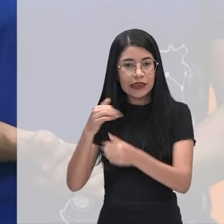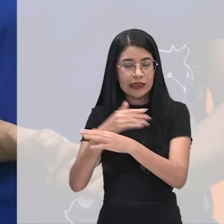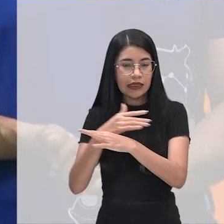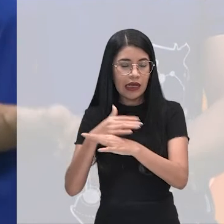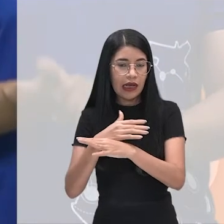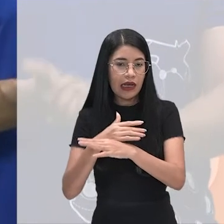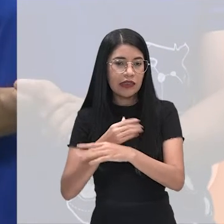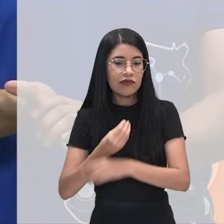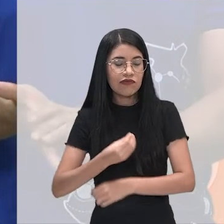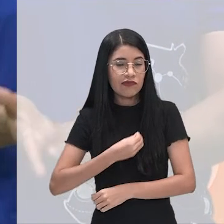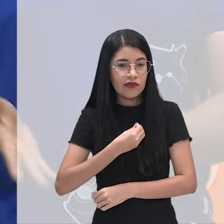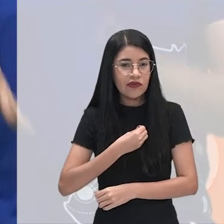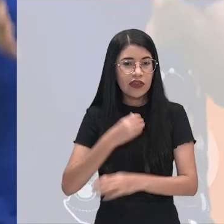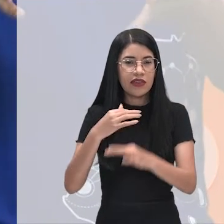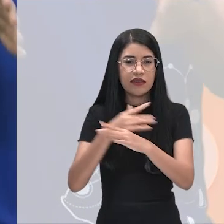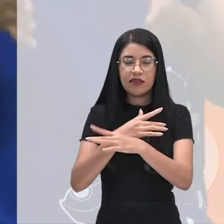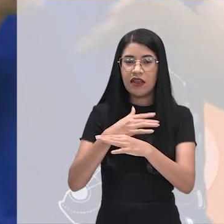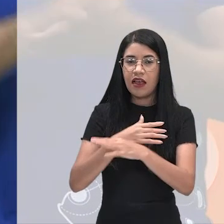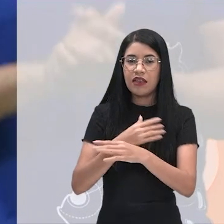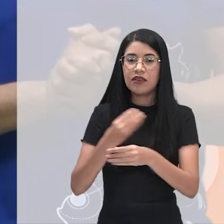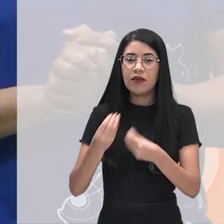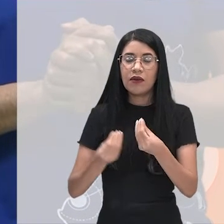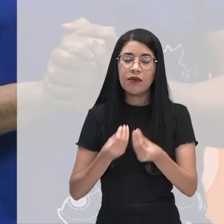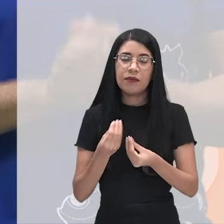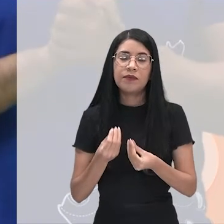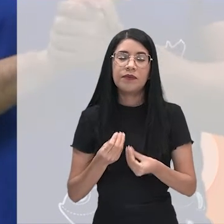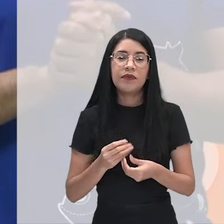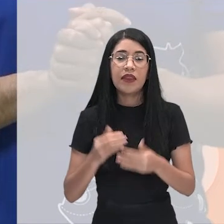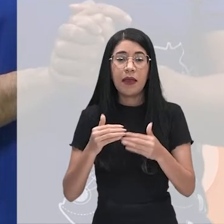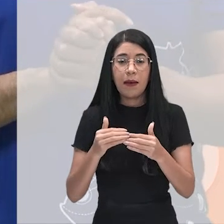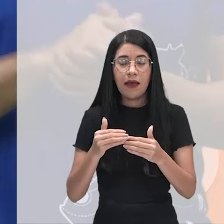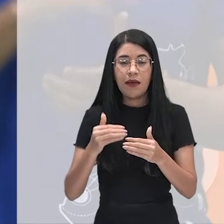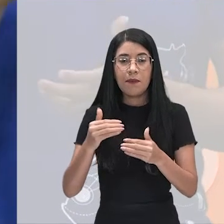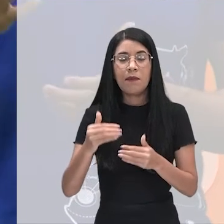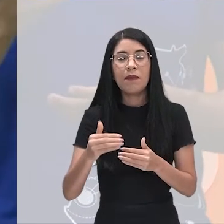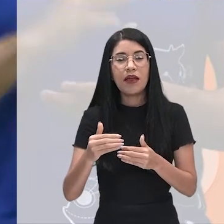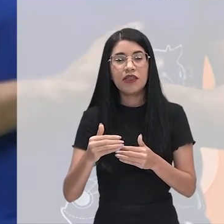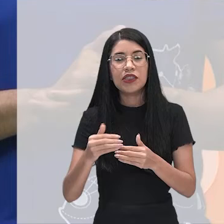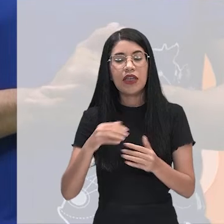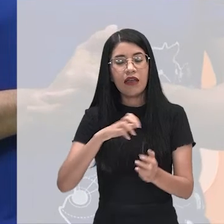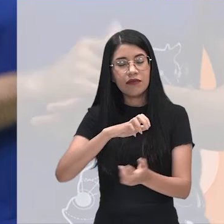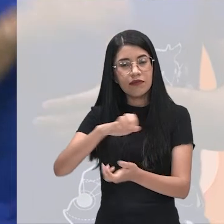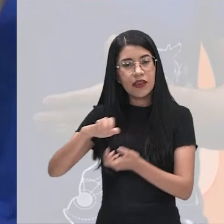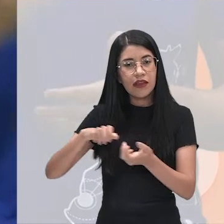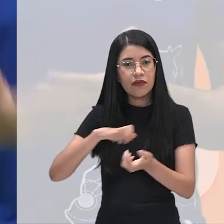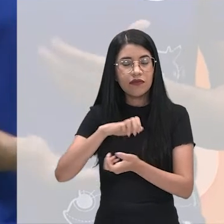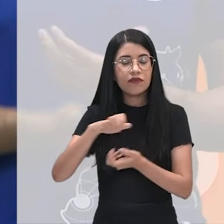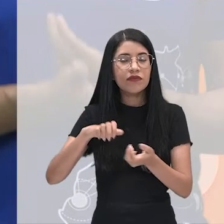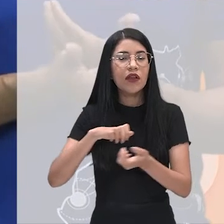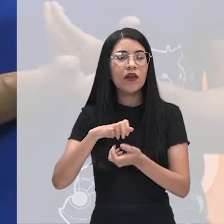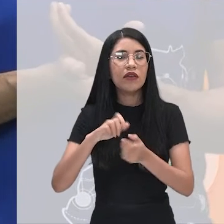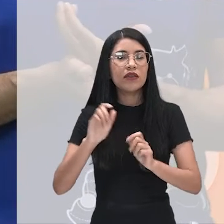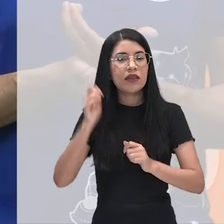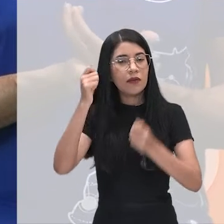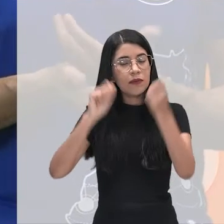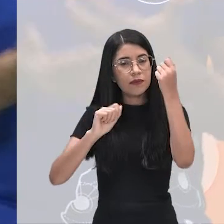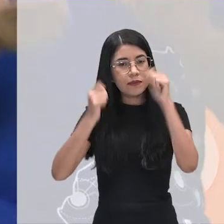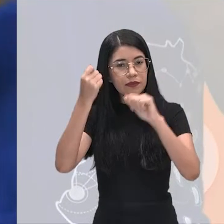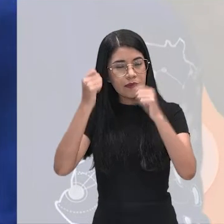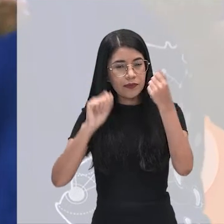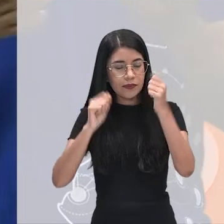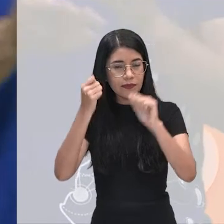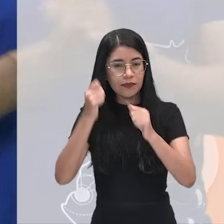produção do espaço urbano, tá? A primeira Revolução Industrial teve início lá no século XVIII, eu já pontuei aqui com